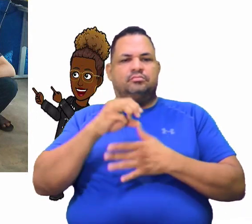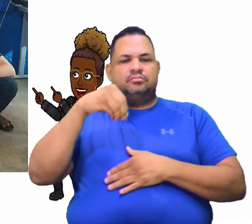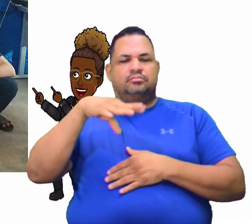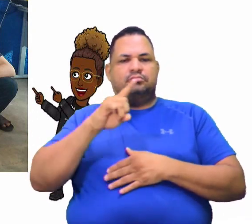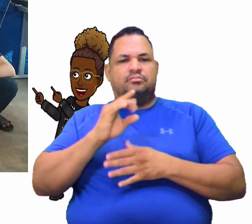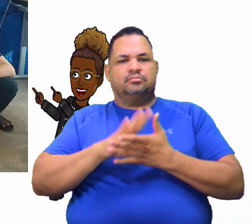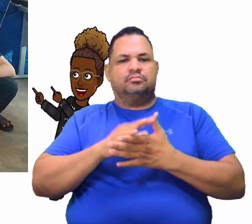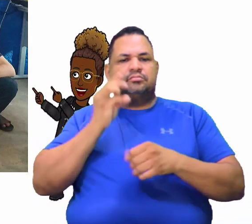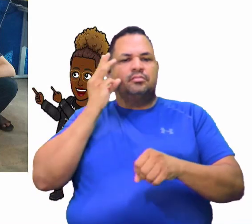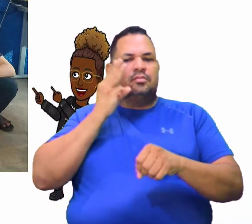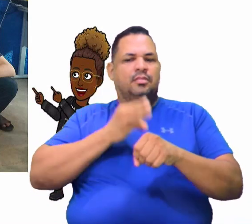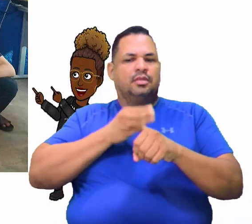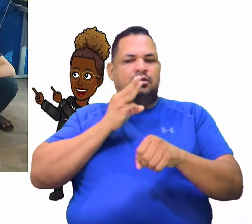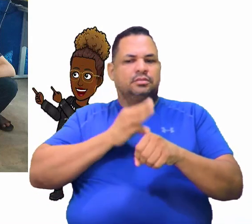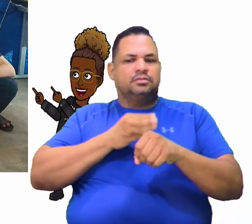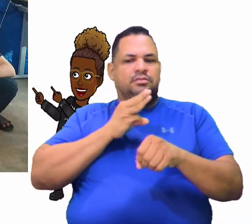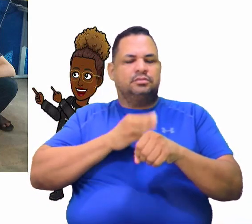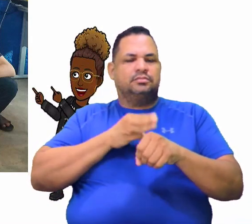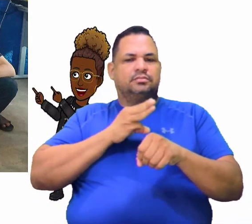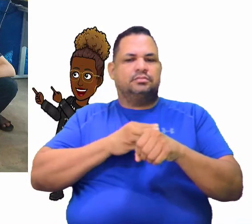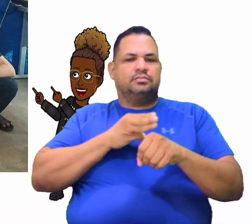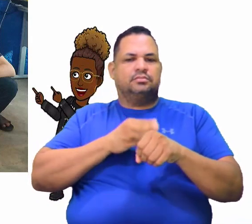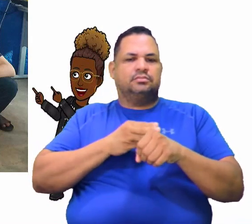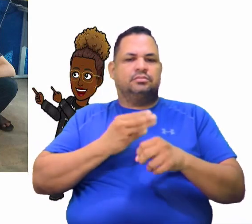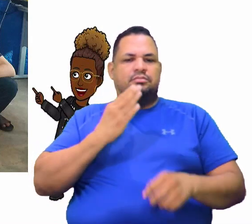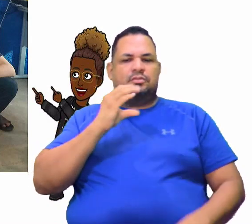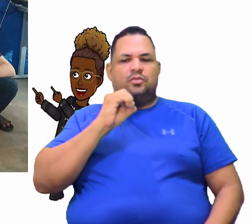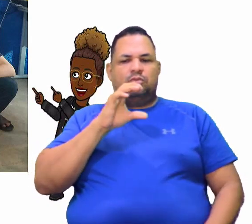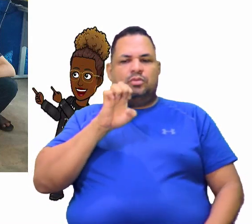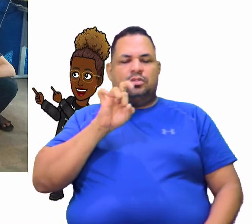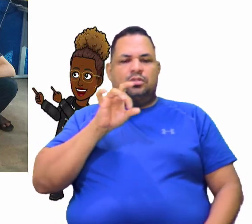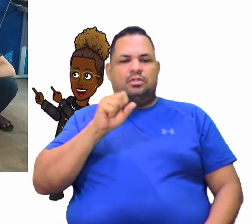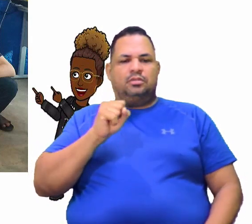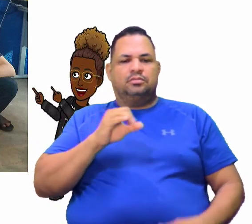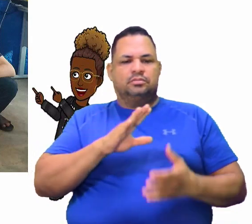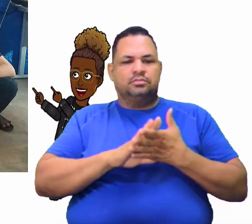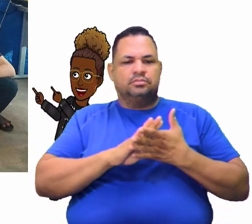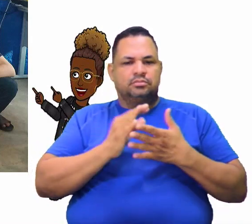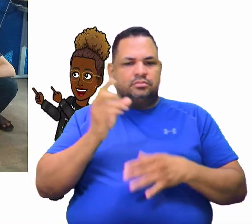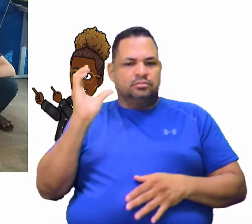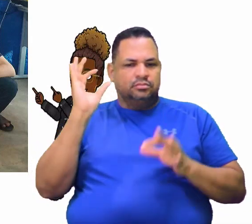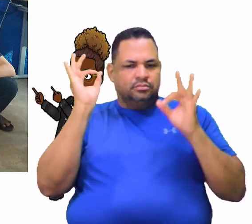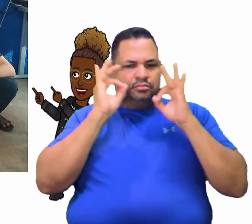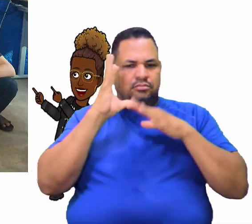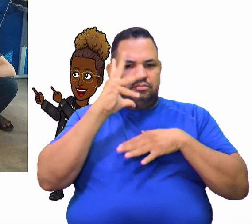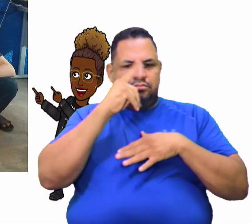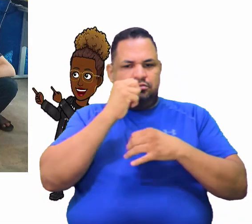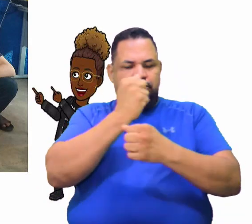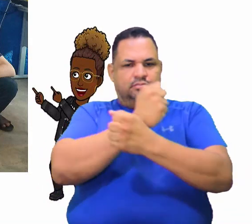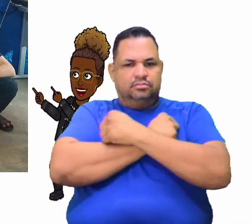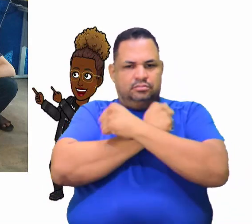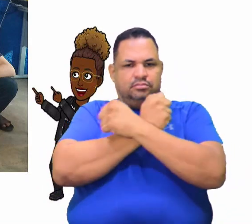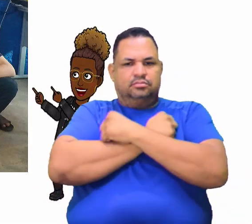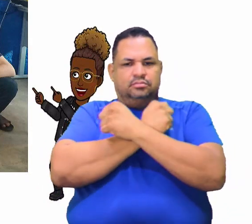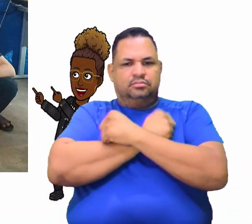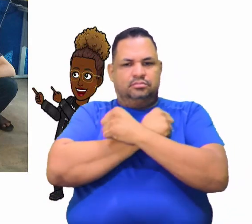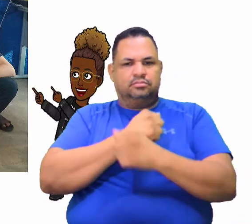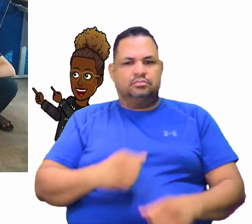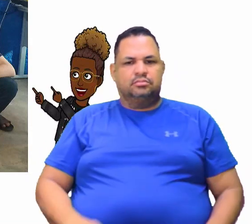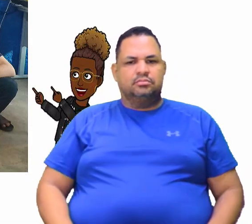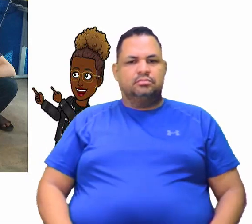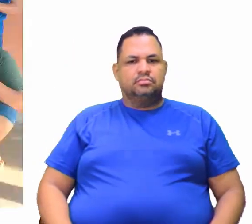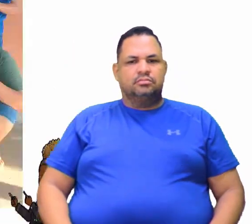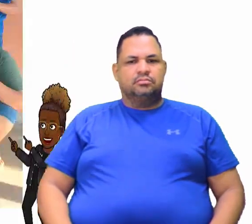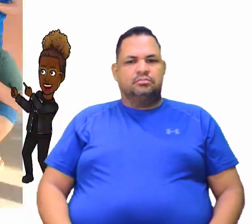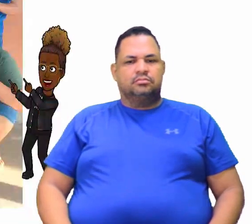Oeste. Olha aí os amadinhos, olha só, lindos, maravilhosos, tá? Um grande abraço para